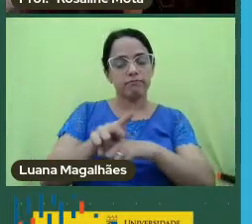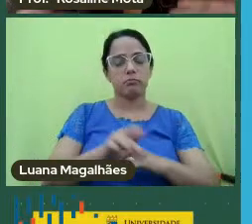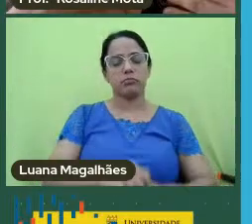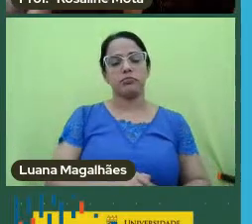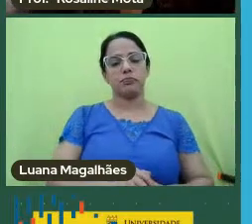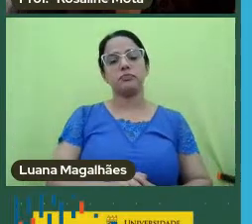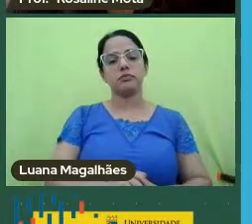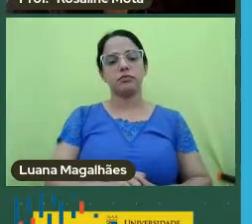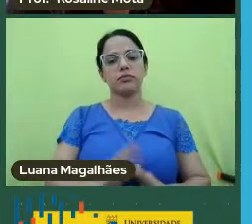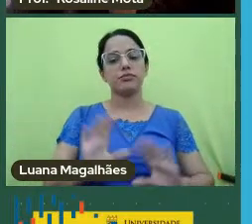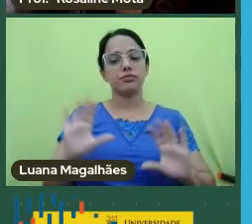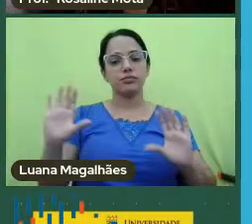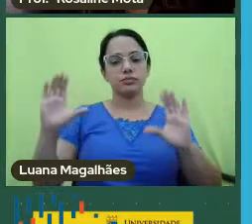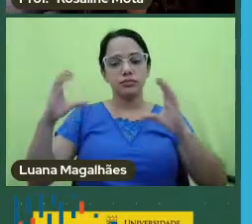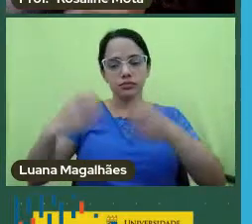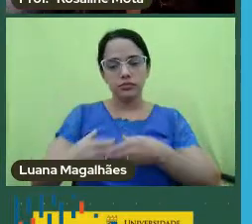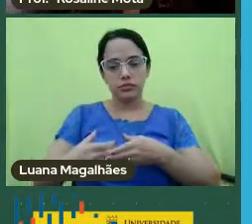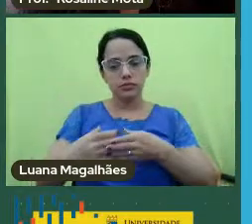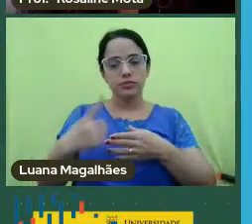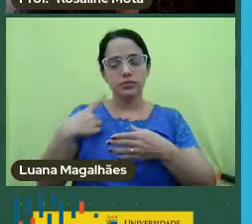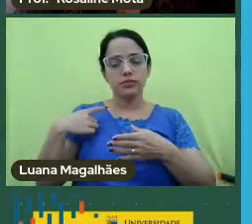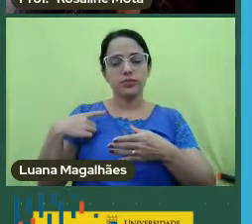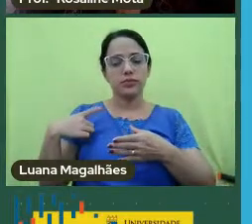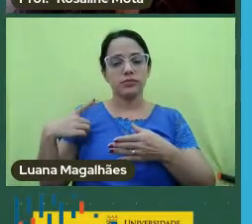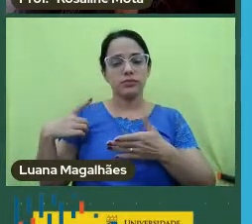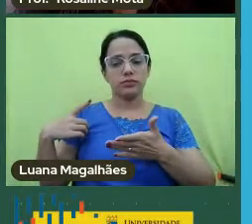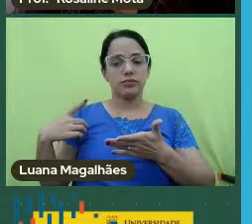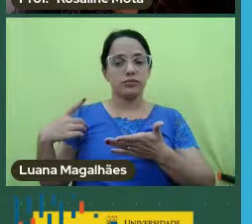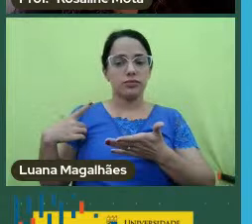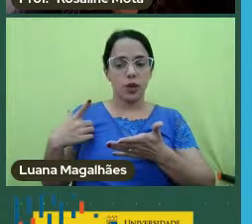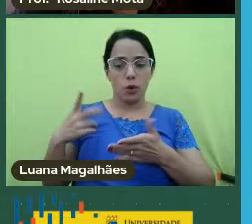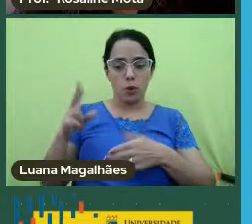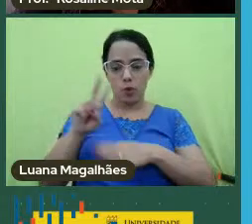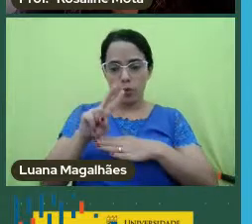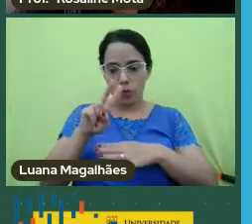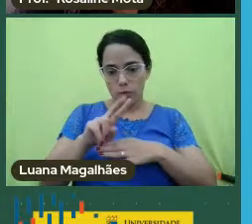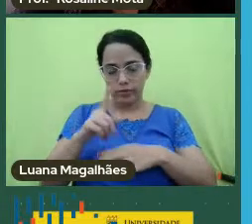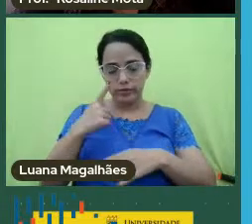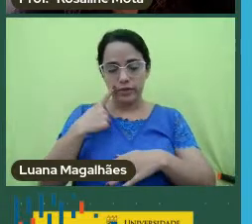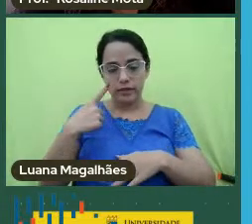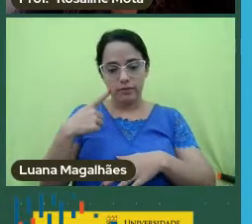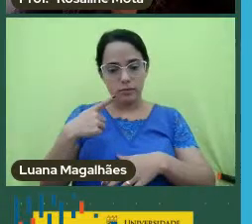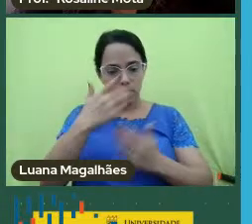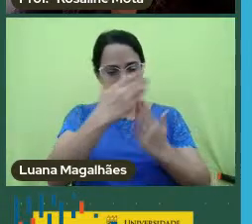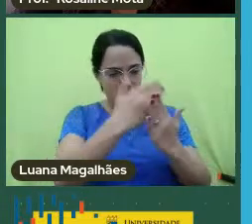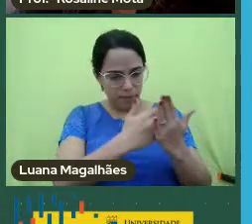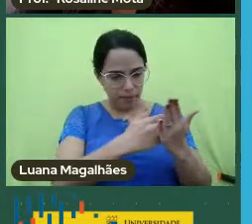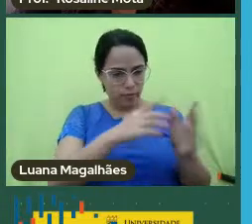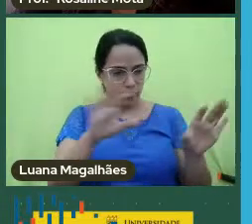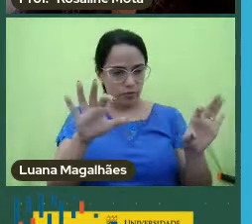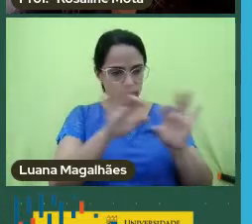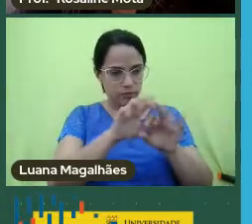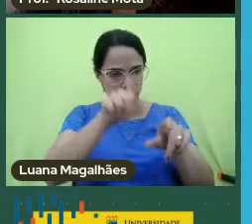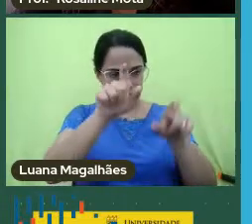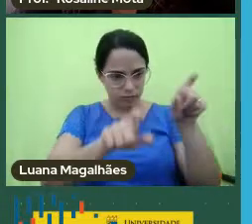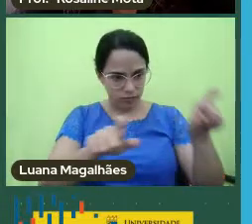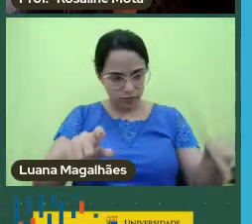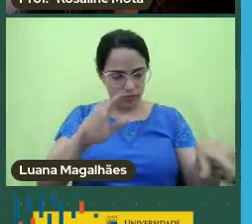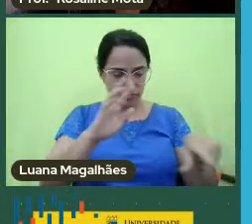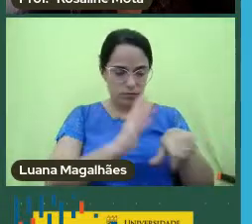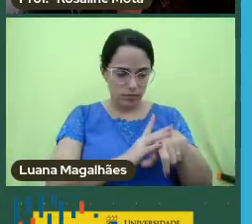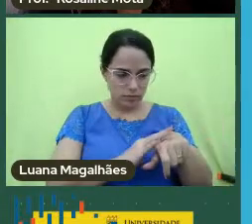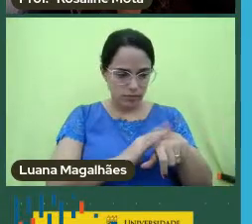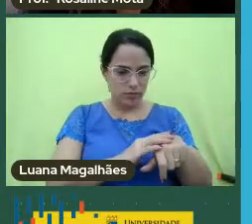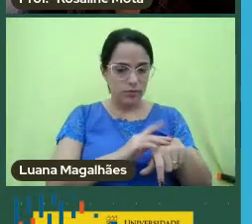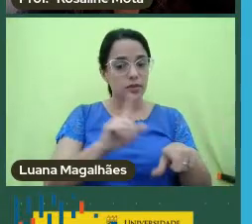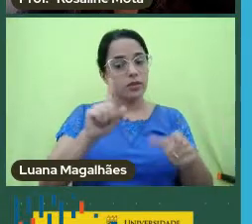para a Comissão de Revisão de Prontuários atentar para todas as questões relacionadas ao prontuário de